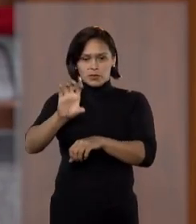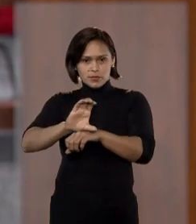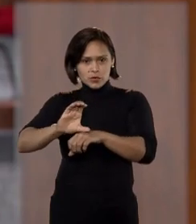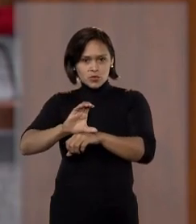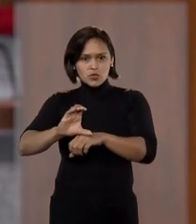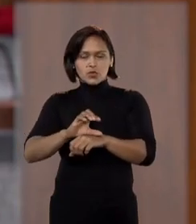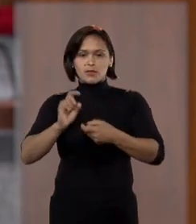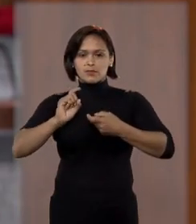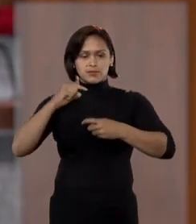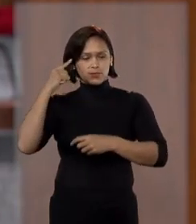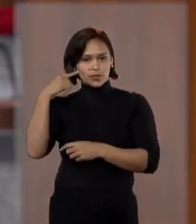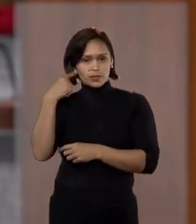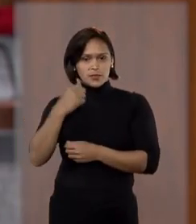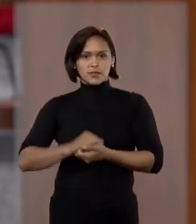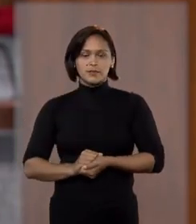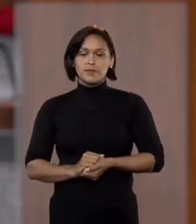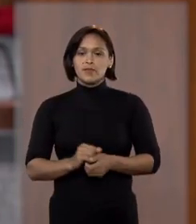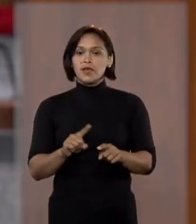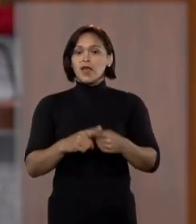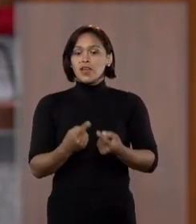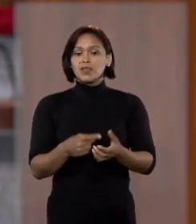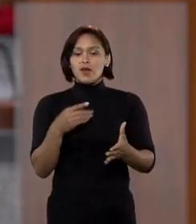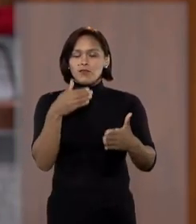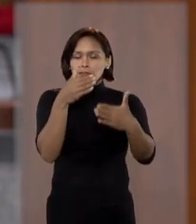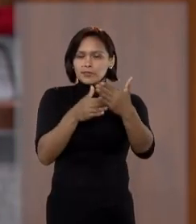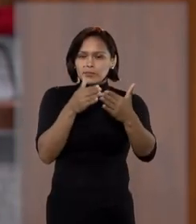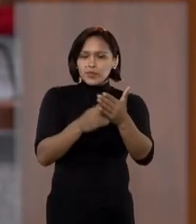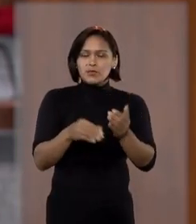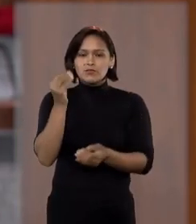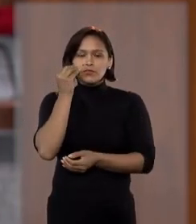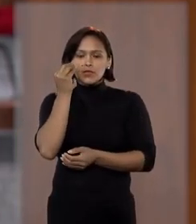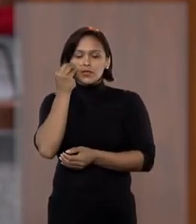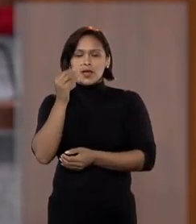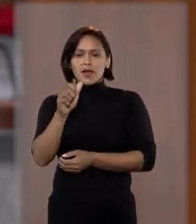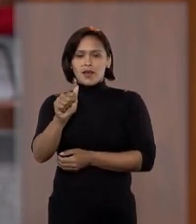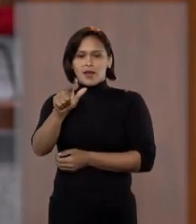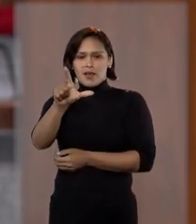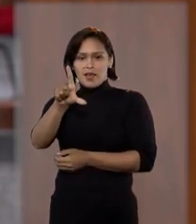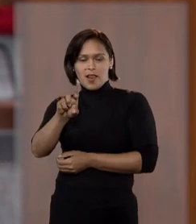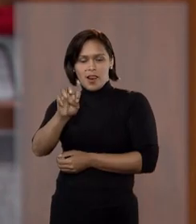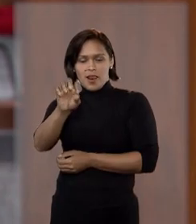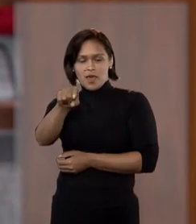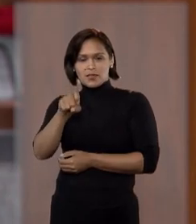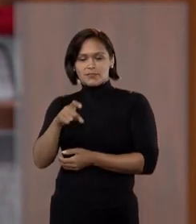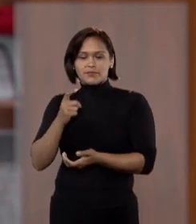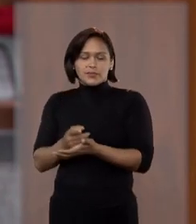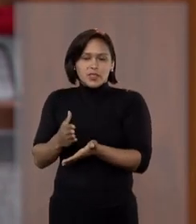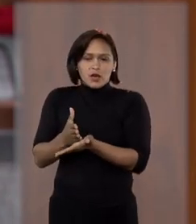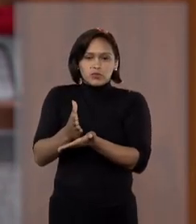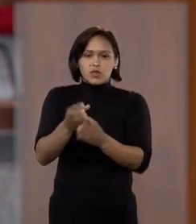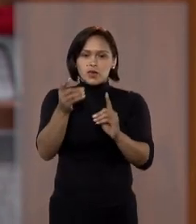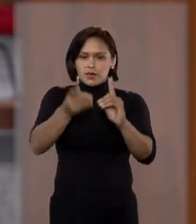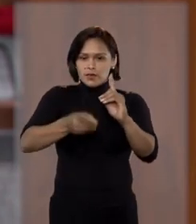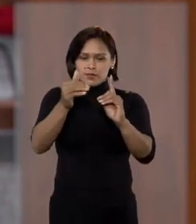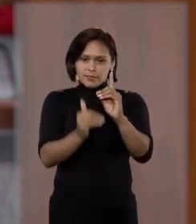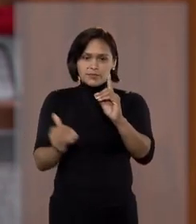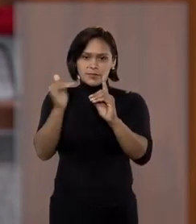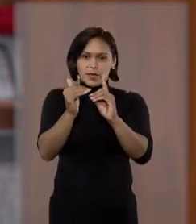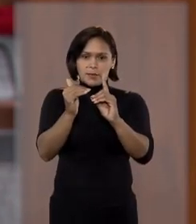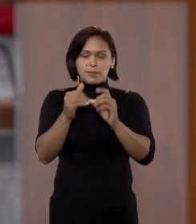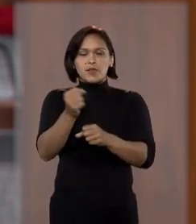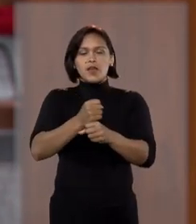5º Constitucional da Advocacia. Com isso, foi impedida a tentativa do candidato Alex Heleno Santori a tomar posse como